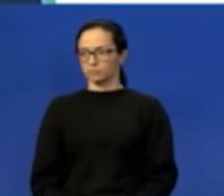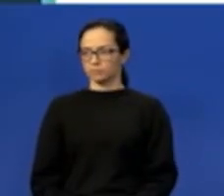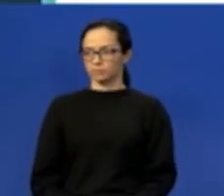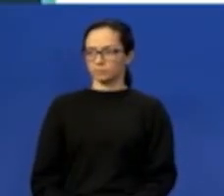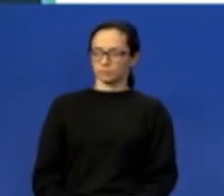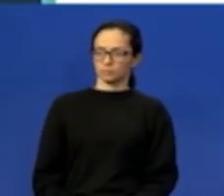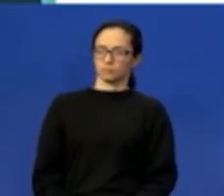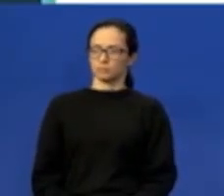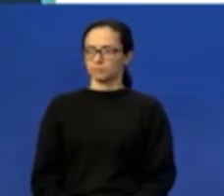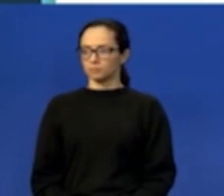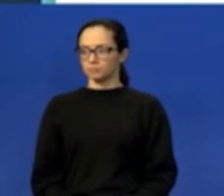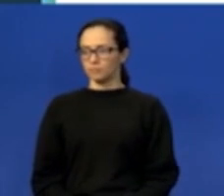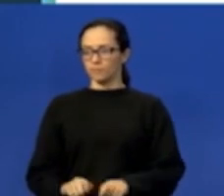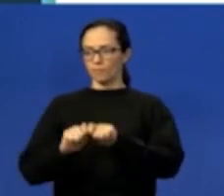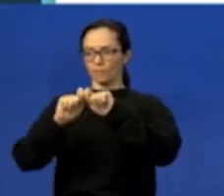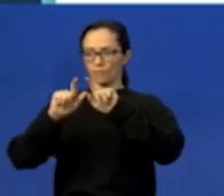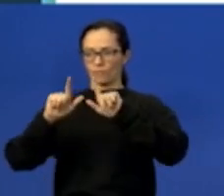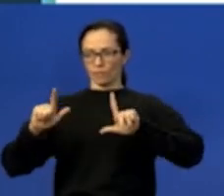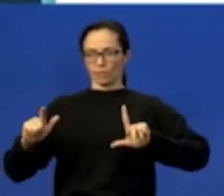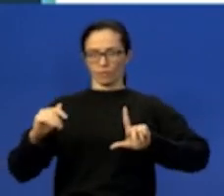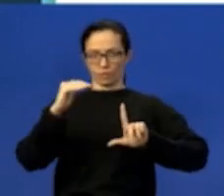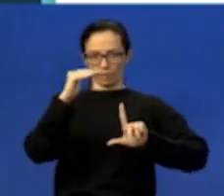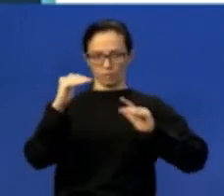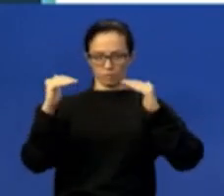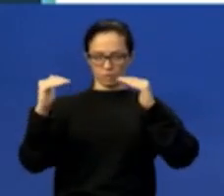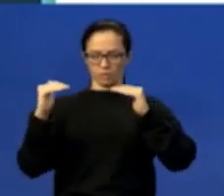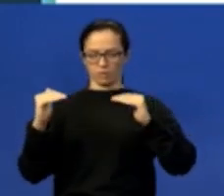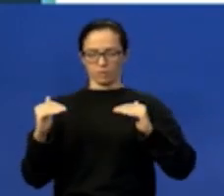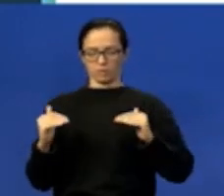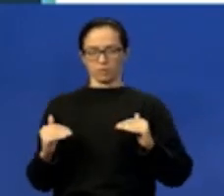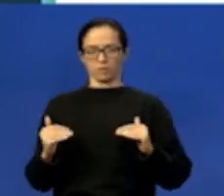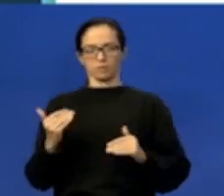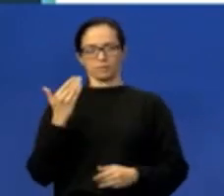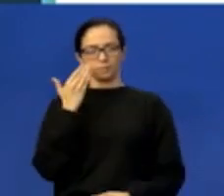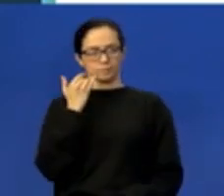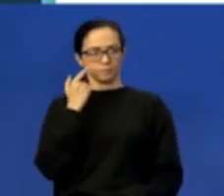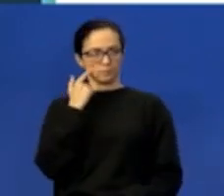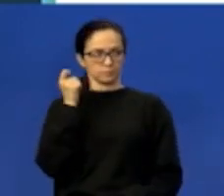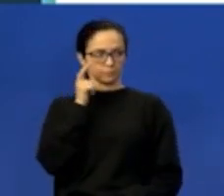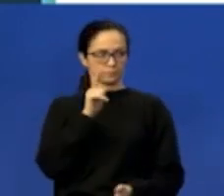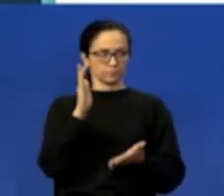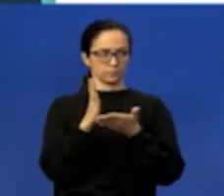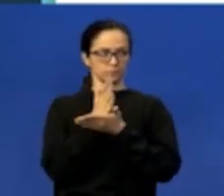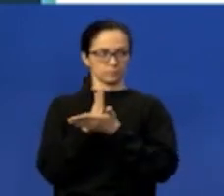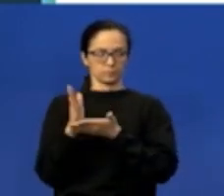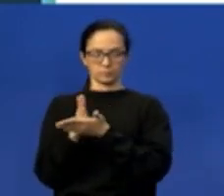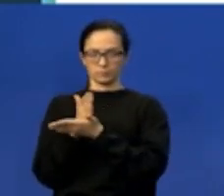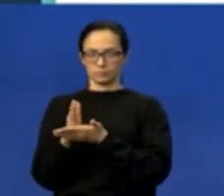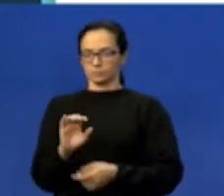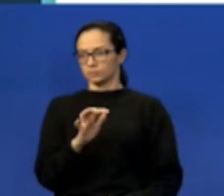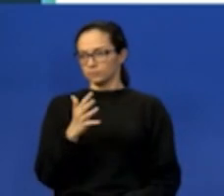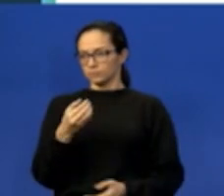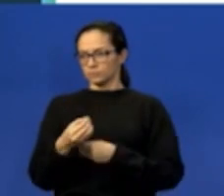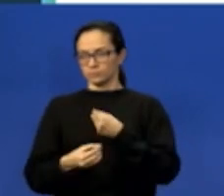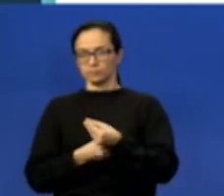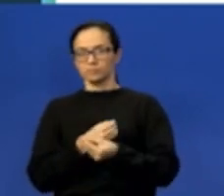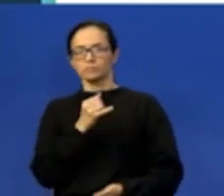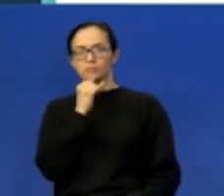esquema, ele permite que a gente, né, possa visualizar aqui a divisão, por exemplo, e a formação